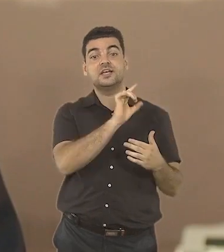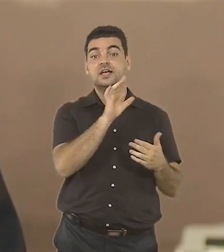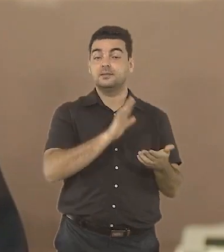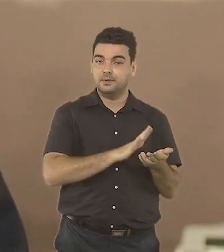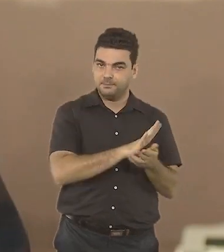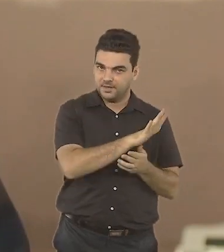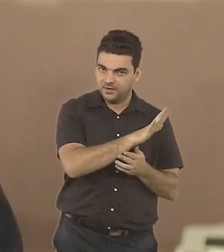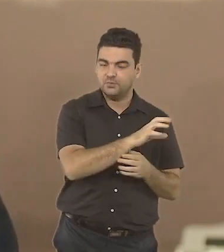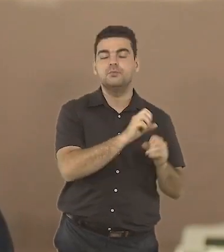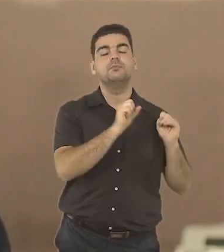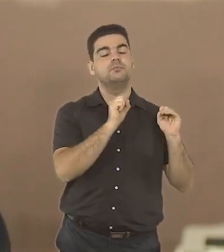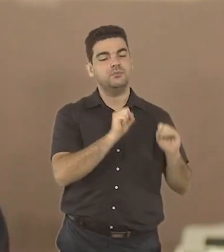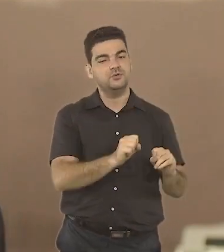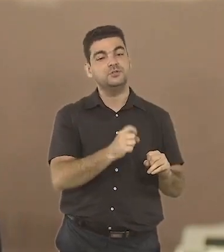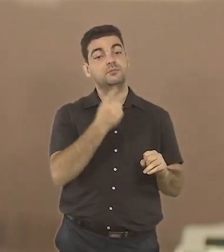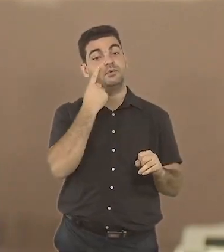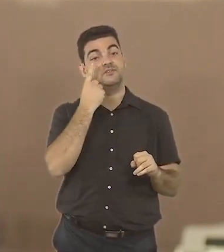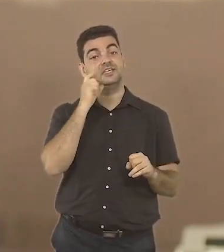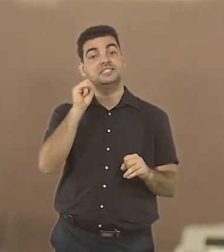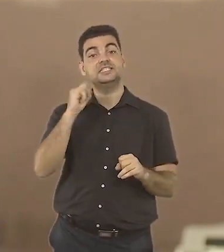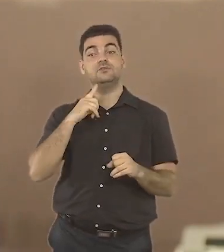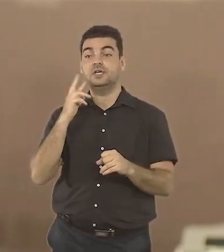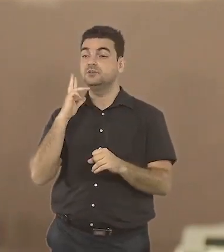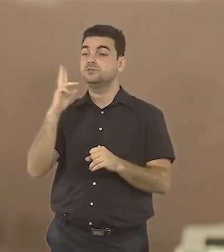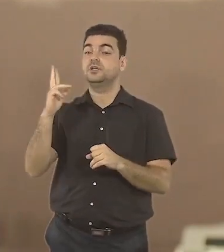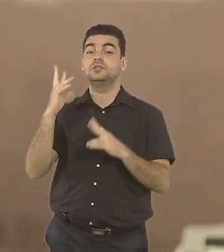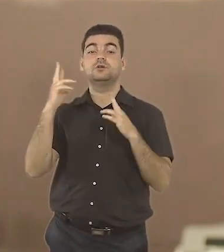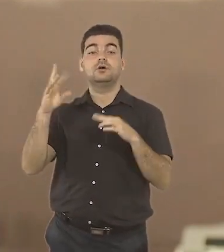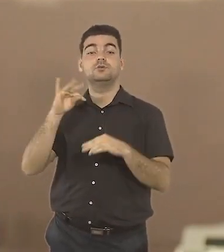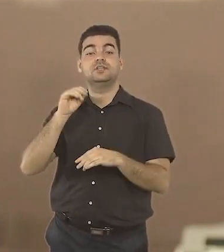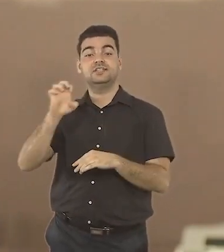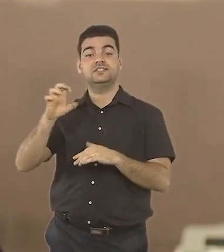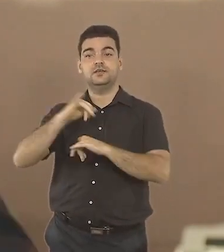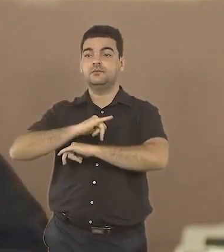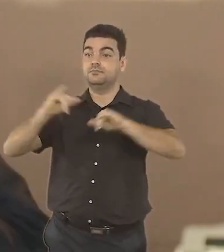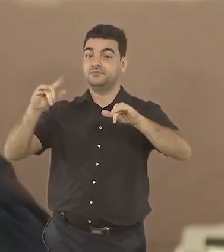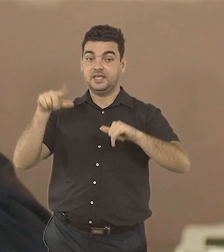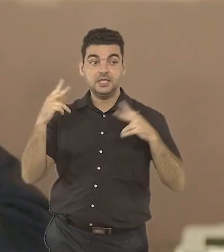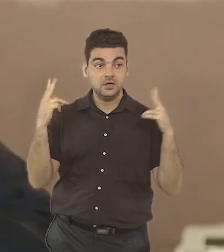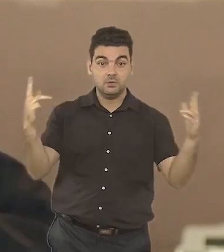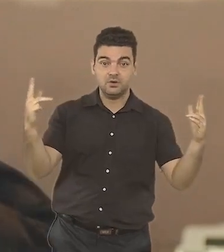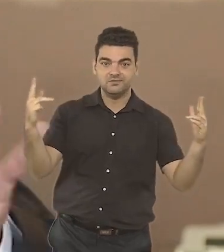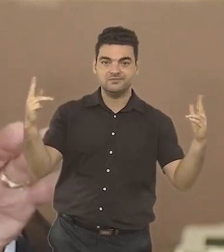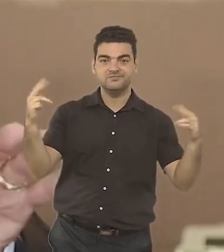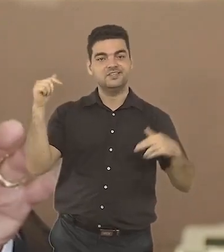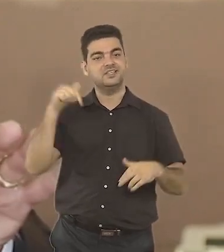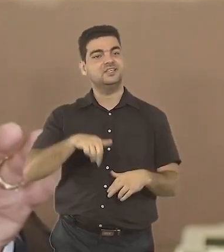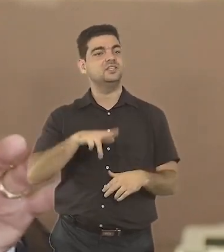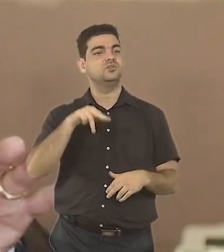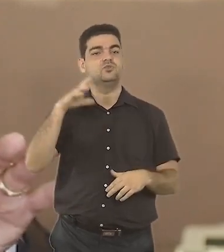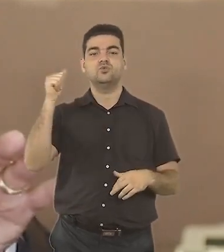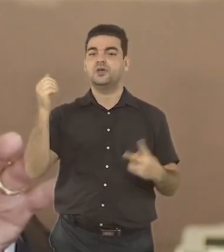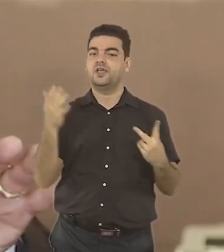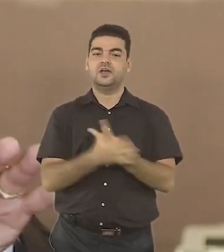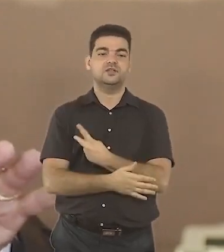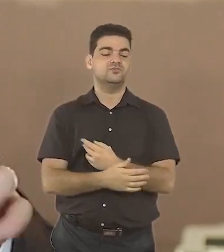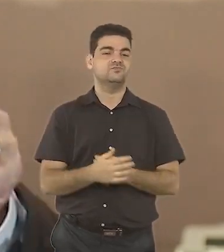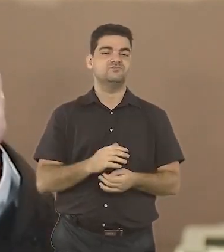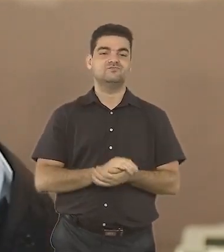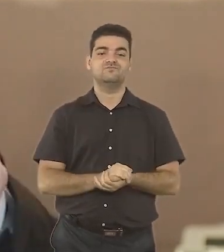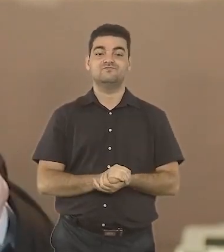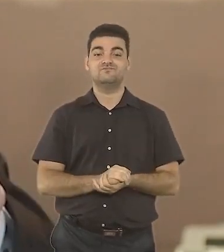de urnas para conferir com o resultado divulgado pelo TSE. Nunca houve